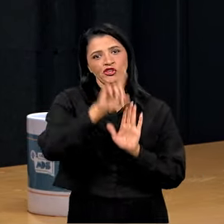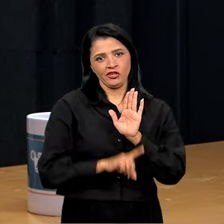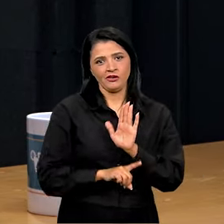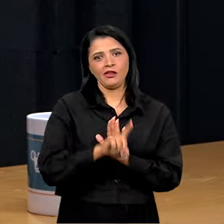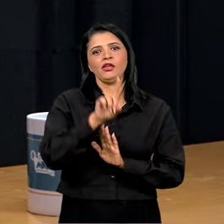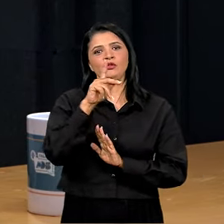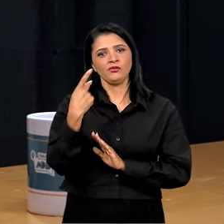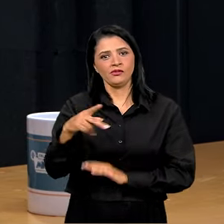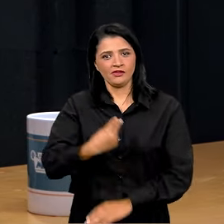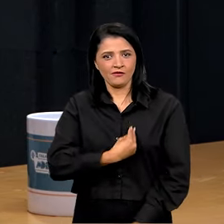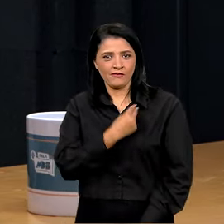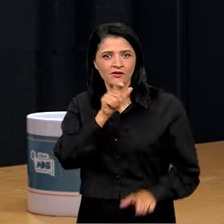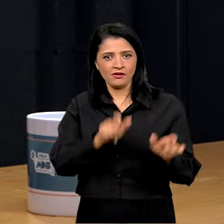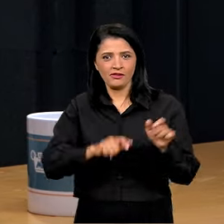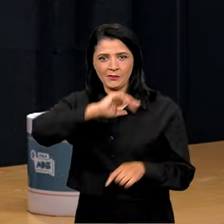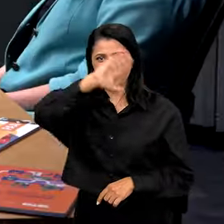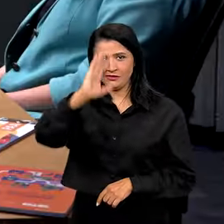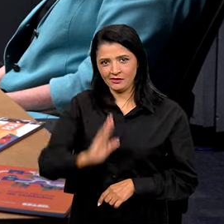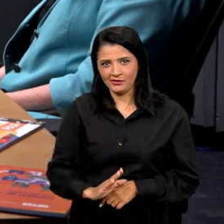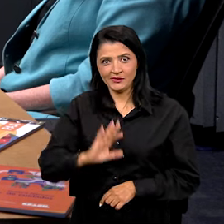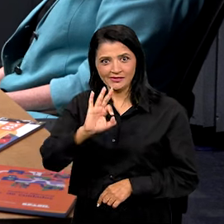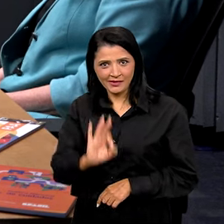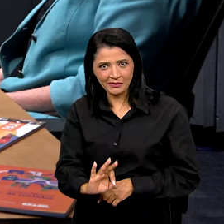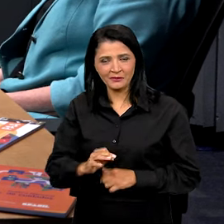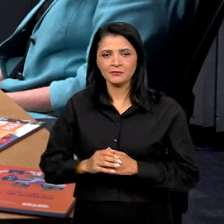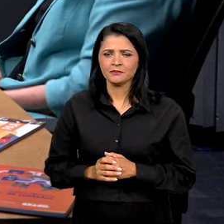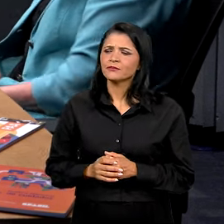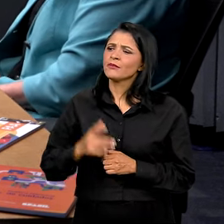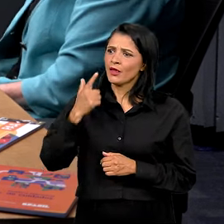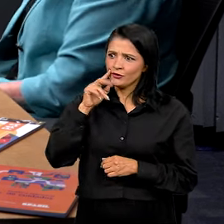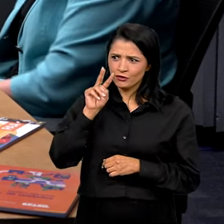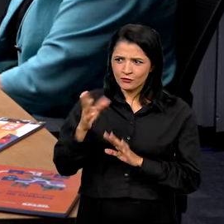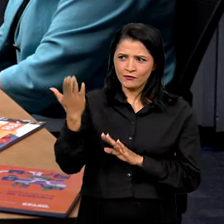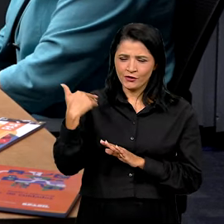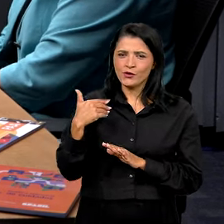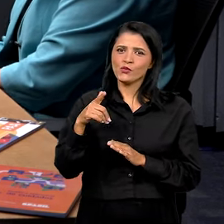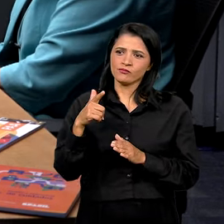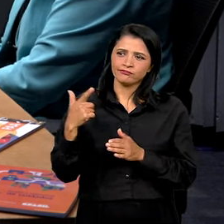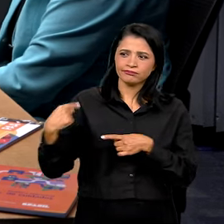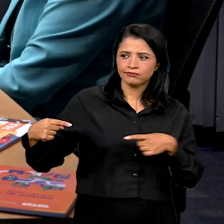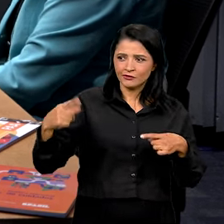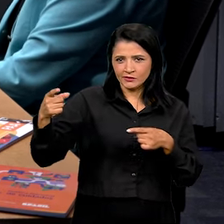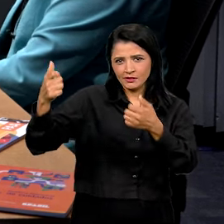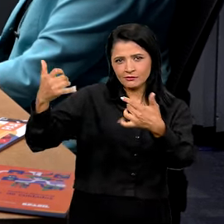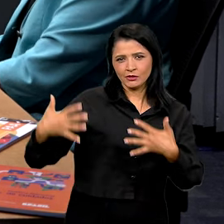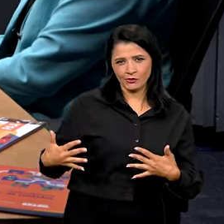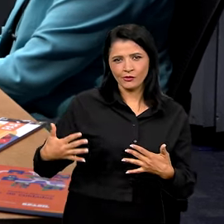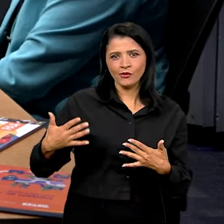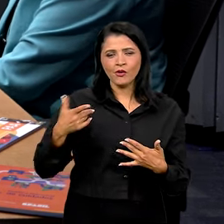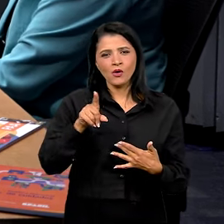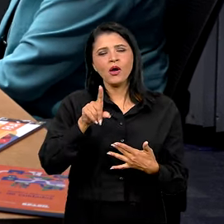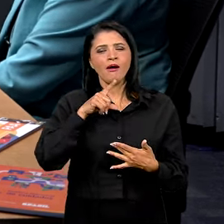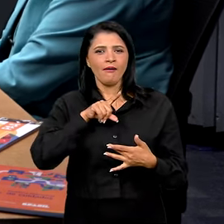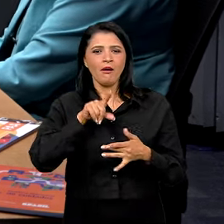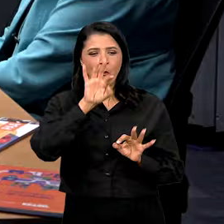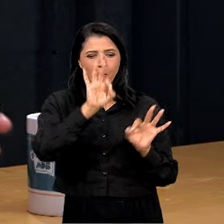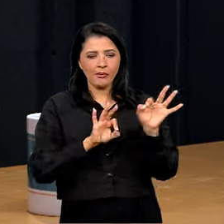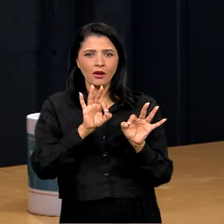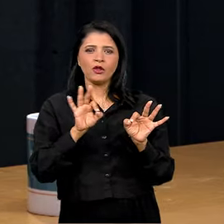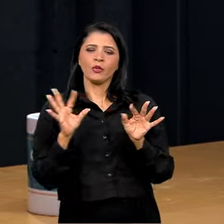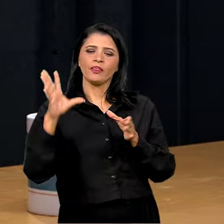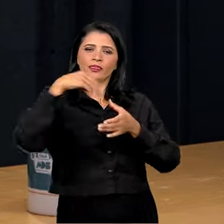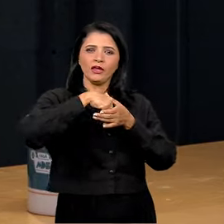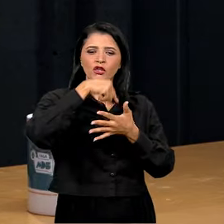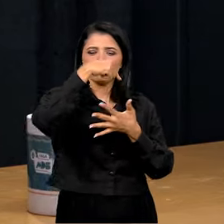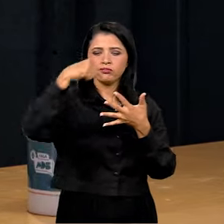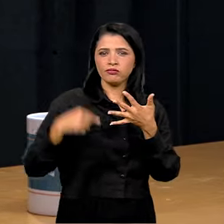realidade na vida dos brasileiros secretária a gente viu no bloco anterior né a senhora mencionou que o plano é um conjunto de